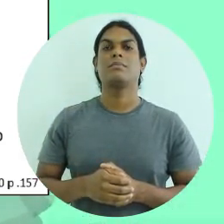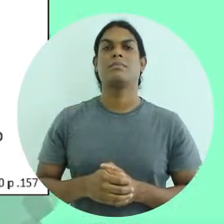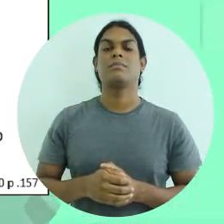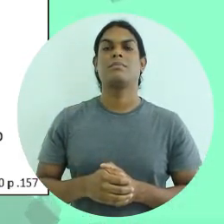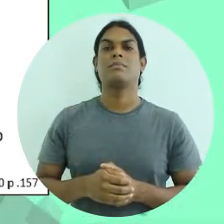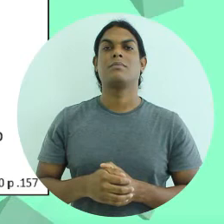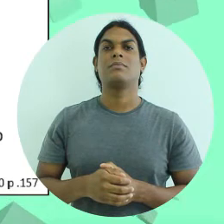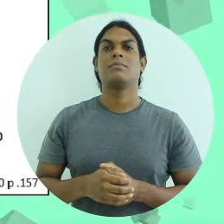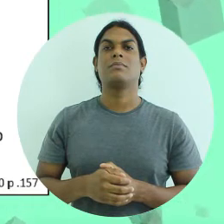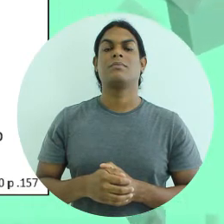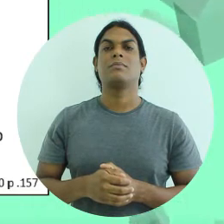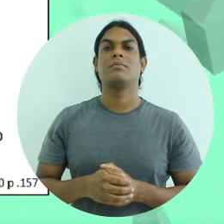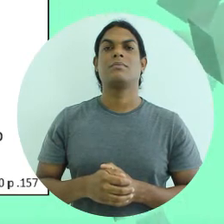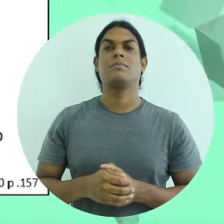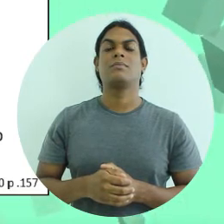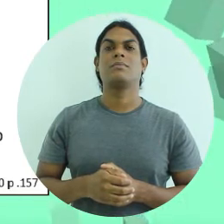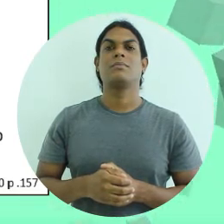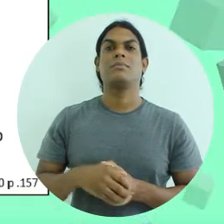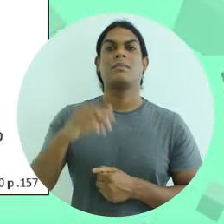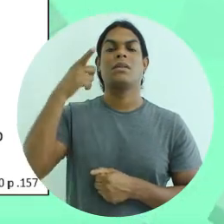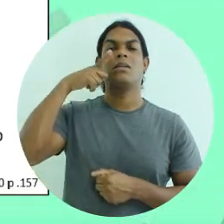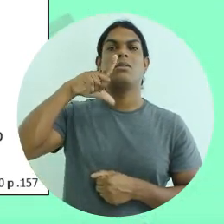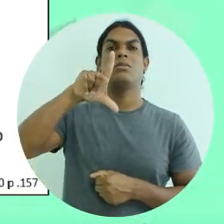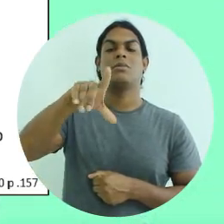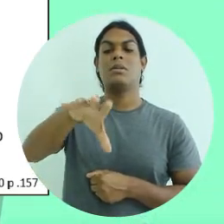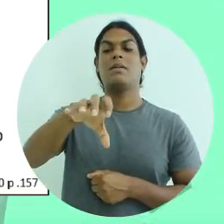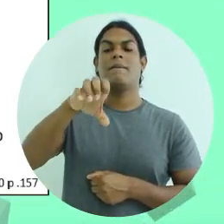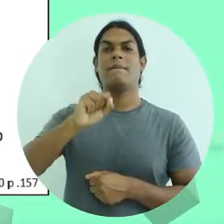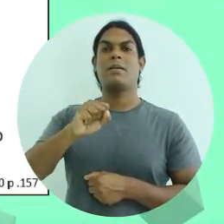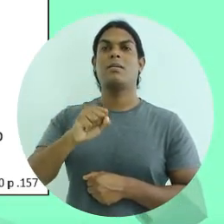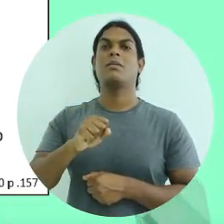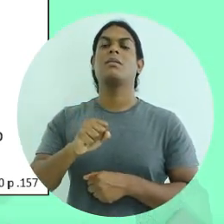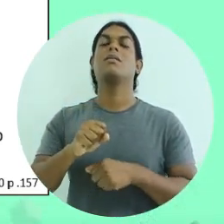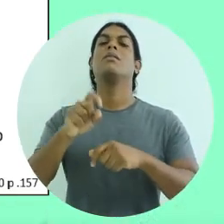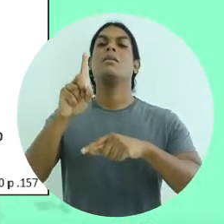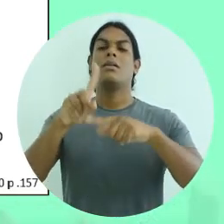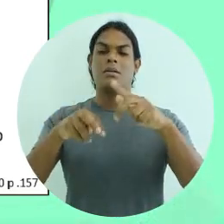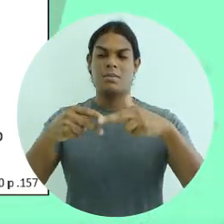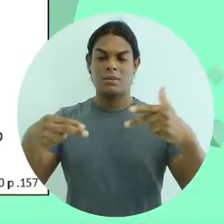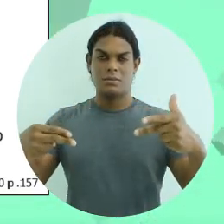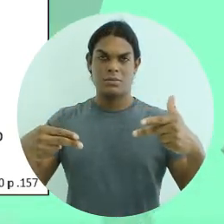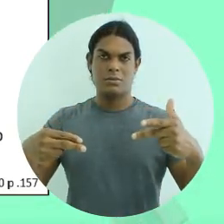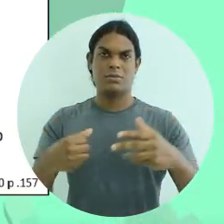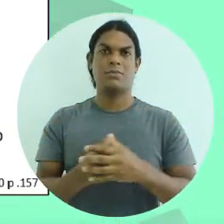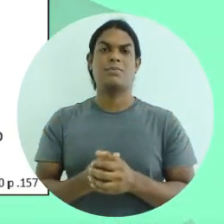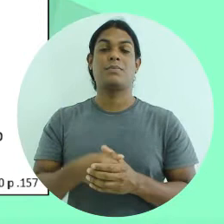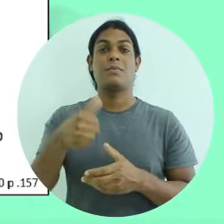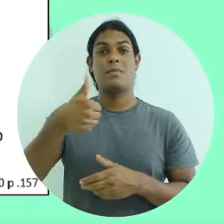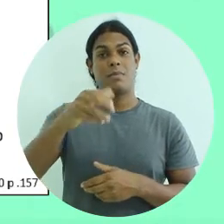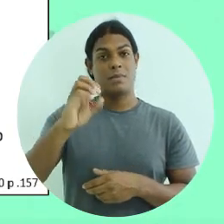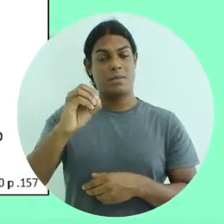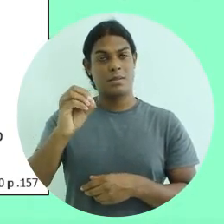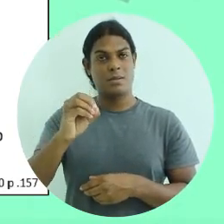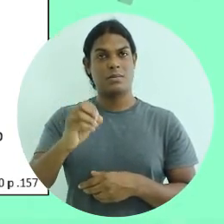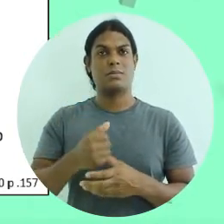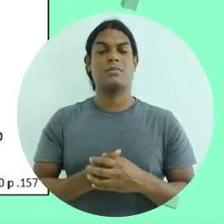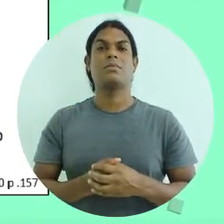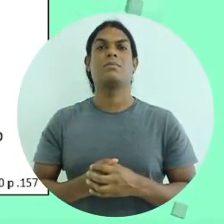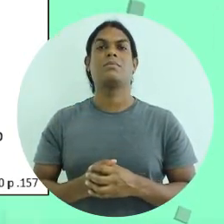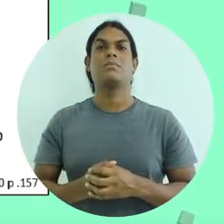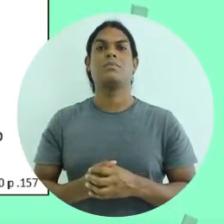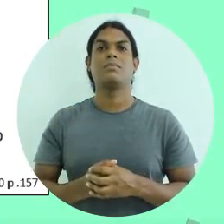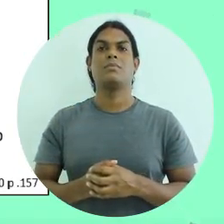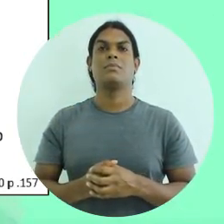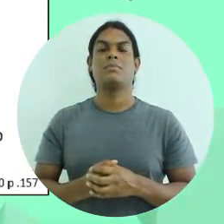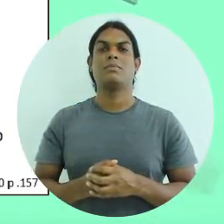de importação e aí consegue retirar a mercadoria. O 10º passo é a remessa financeira correspondente ao